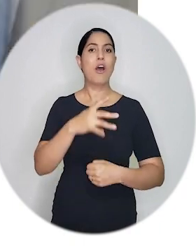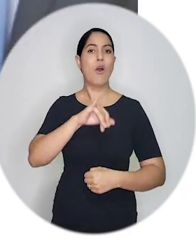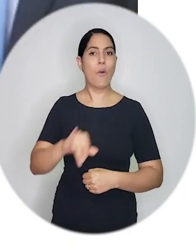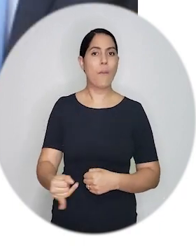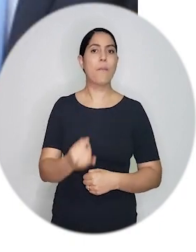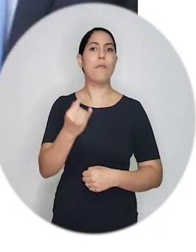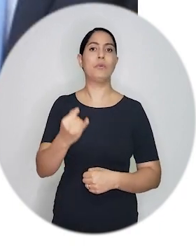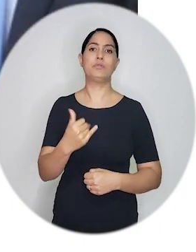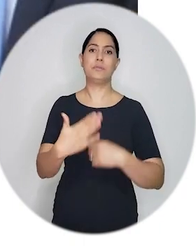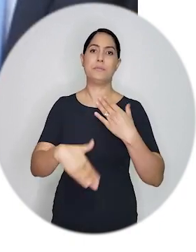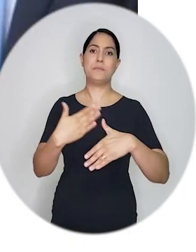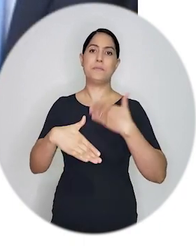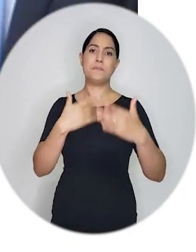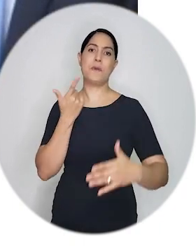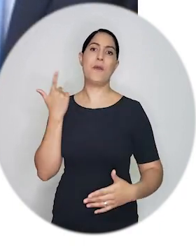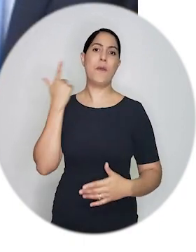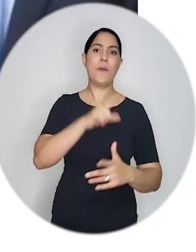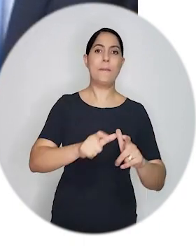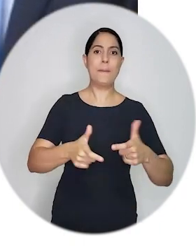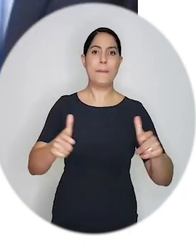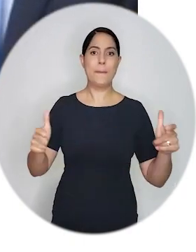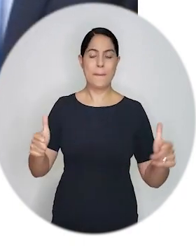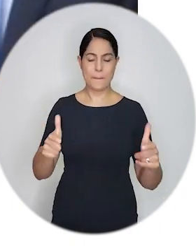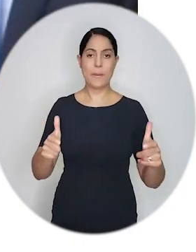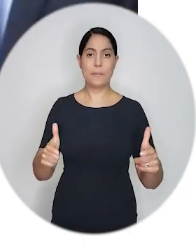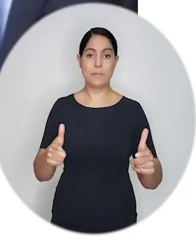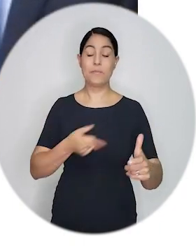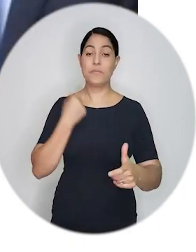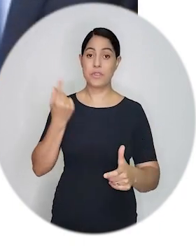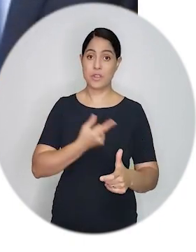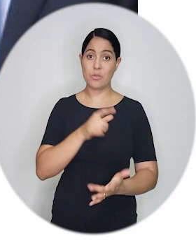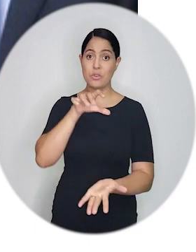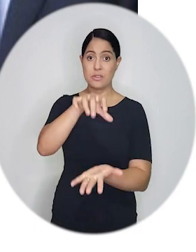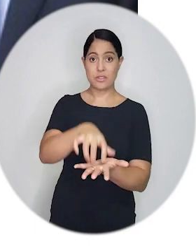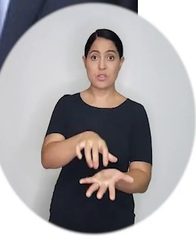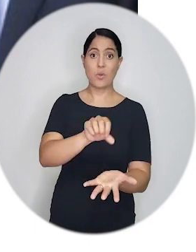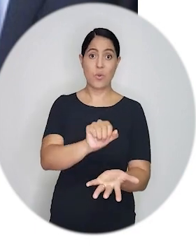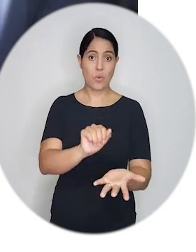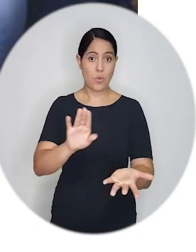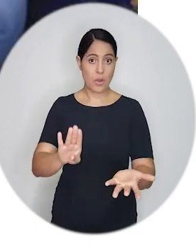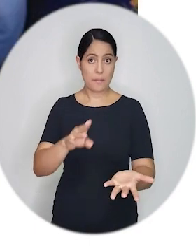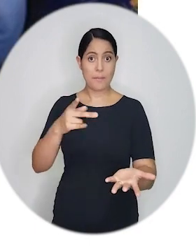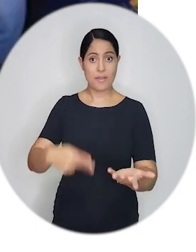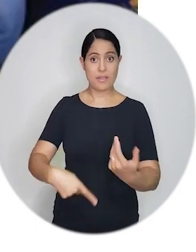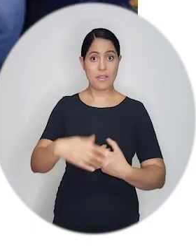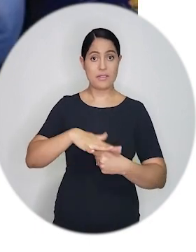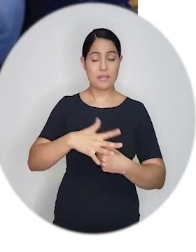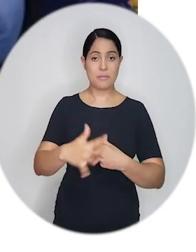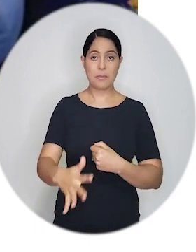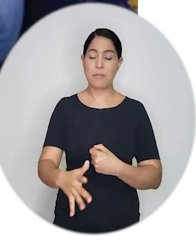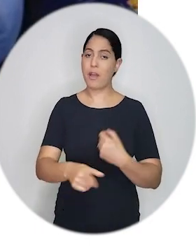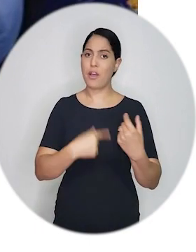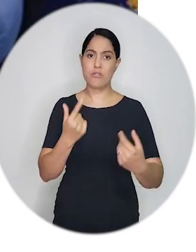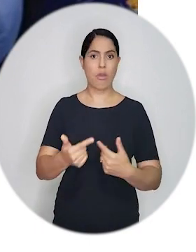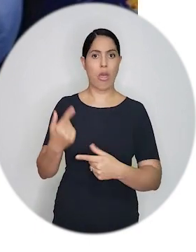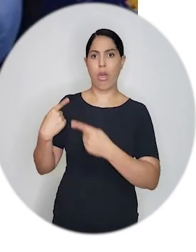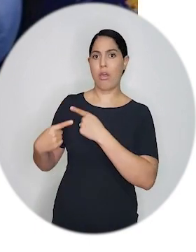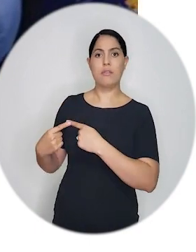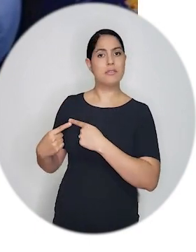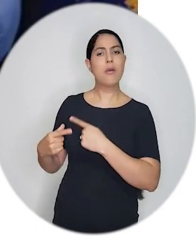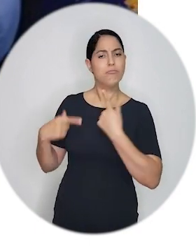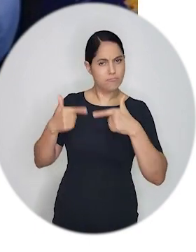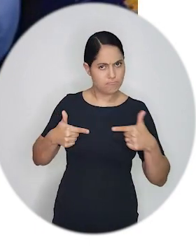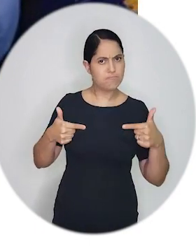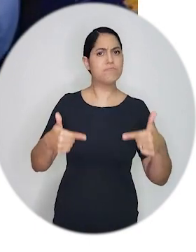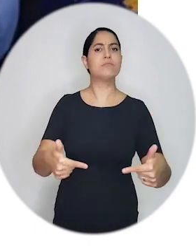nós temos oportunidades e muito potencial de crescimento. Então a nossa subseção não poderia ficar para trás